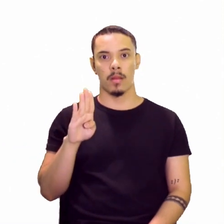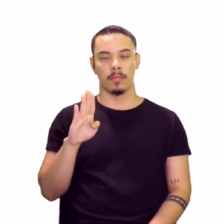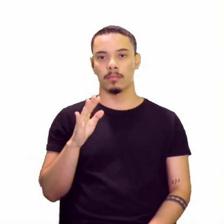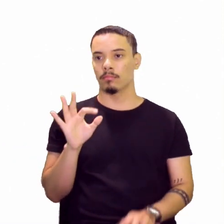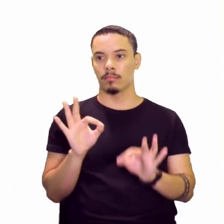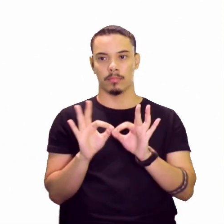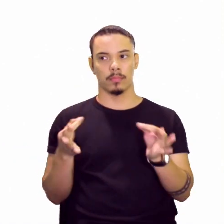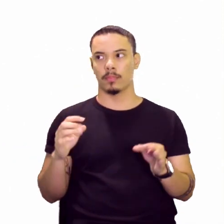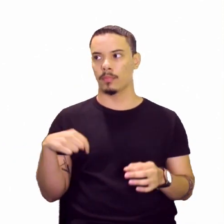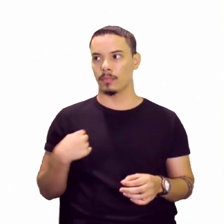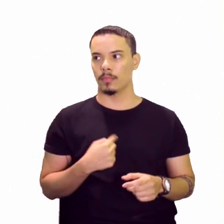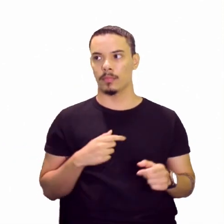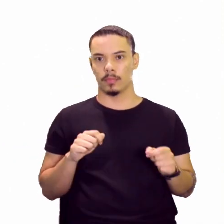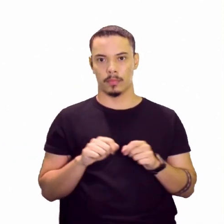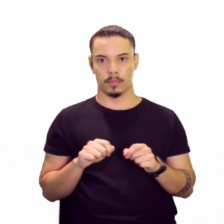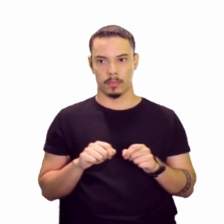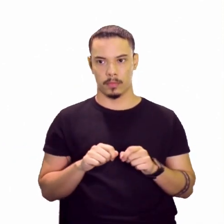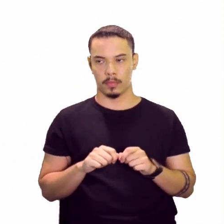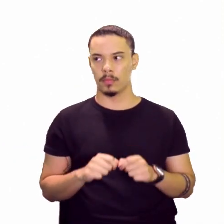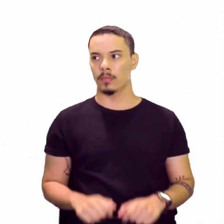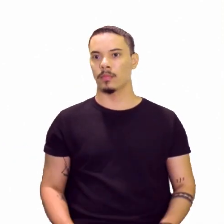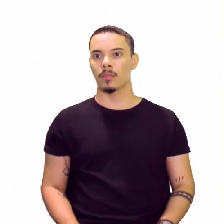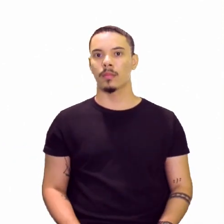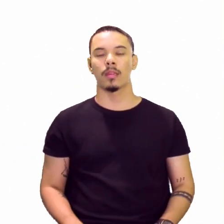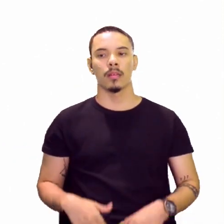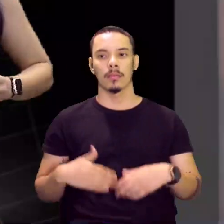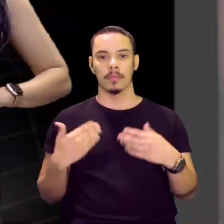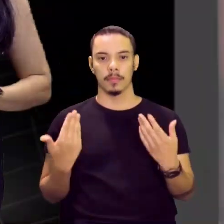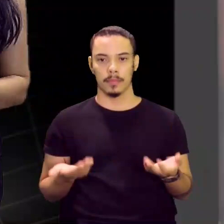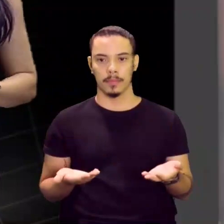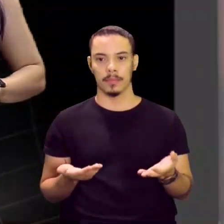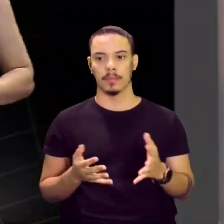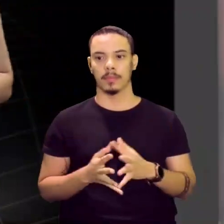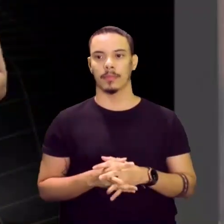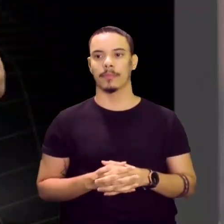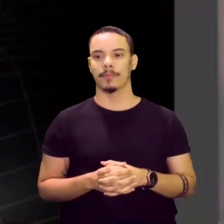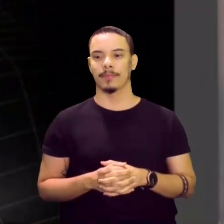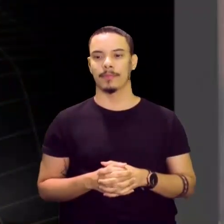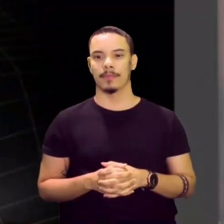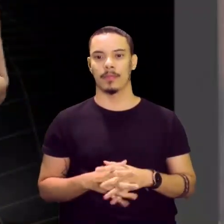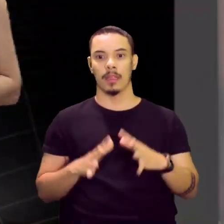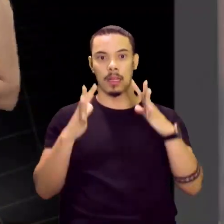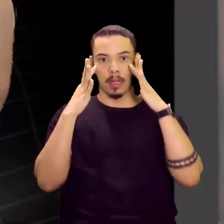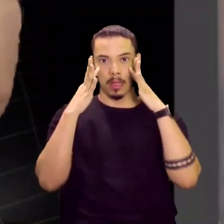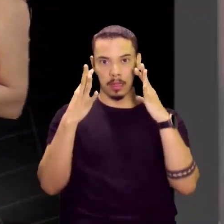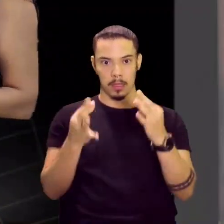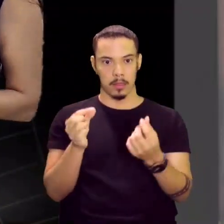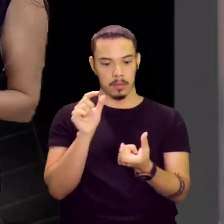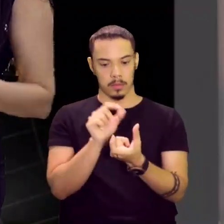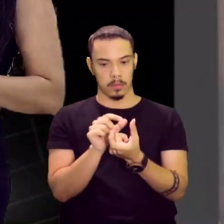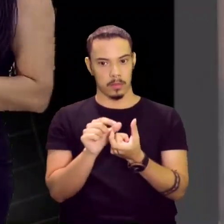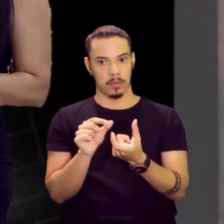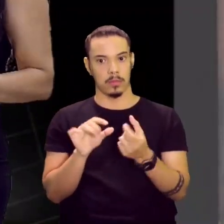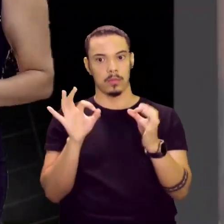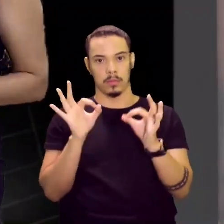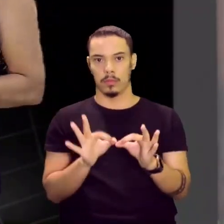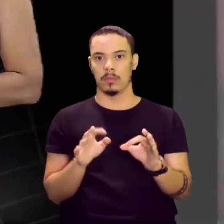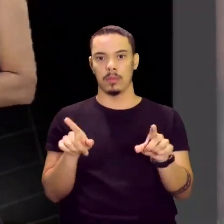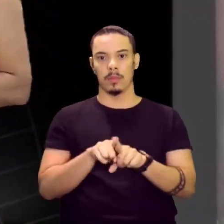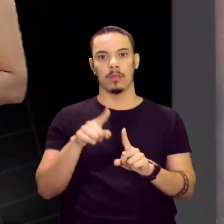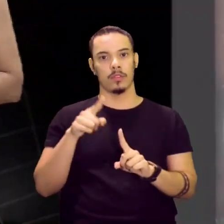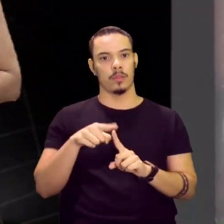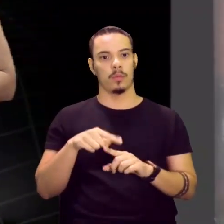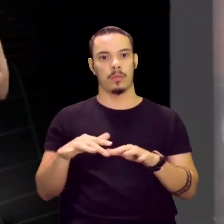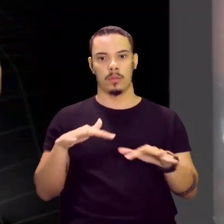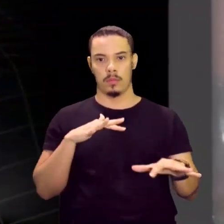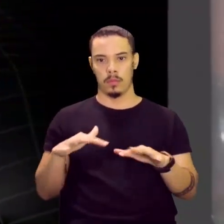poder realizar aí, ok? Então ali, pessoal, vem aqui para a gente fechar, prestar atenção nas unidades, né, Décio? E no tipo de